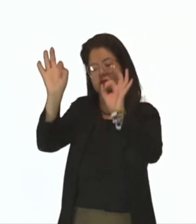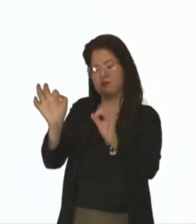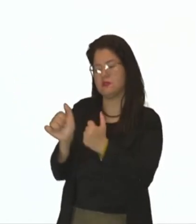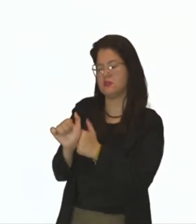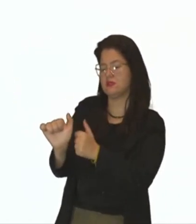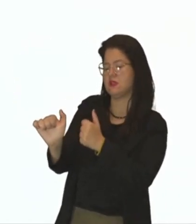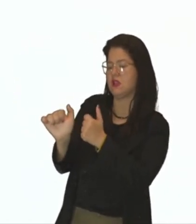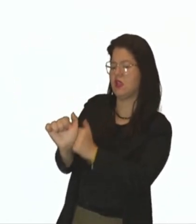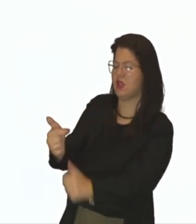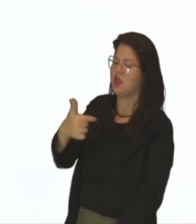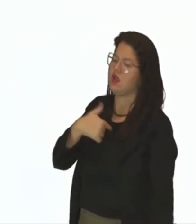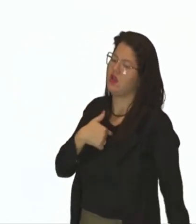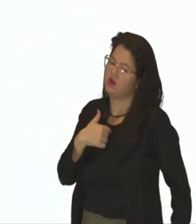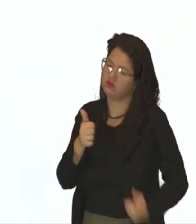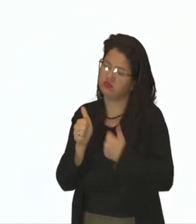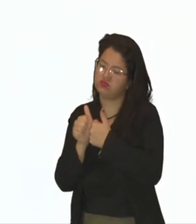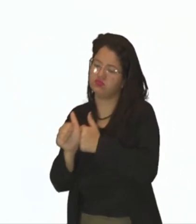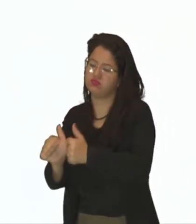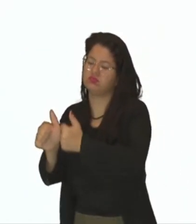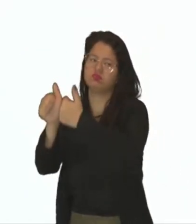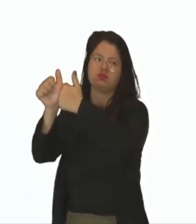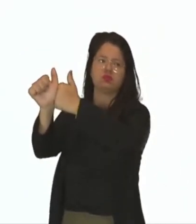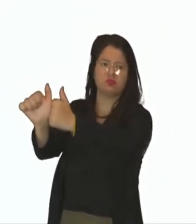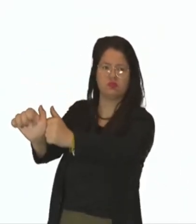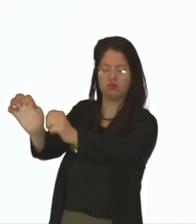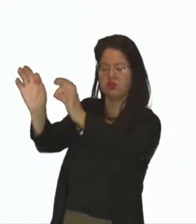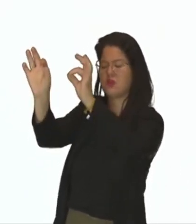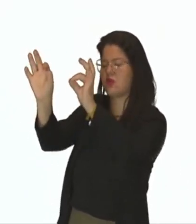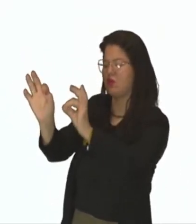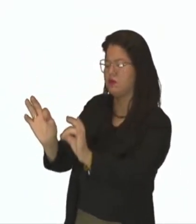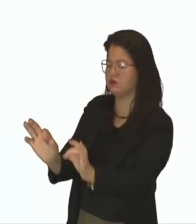Mansa-som, Wazatô da